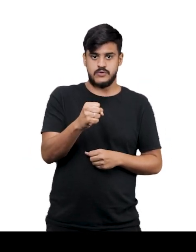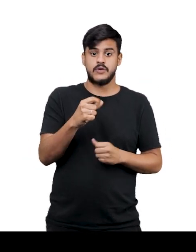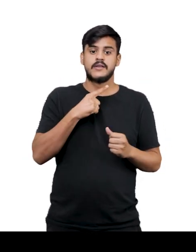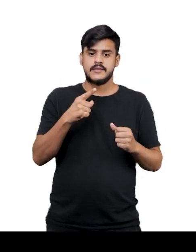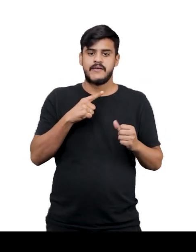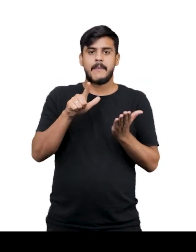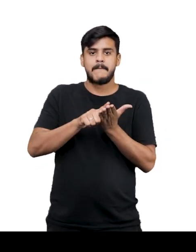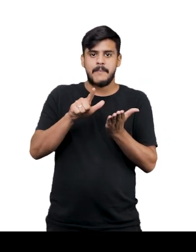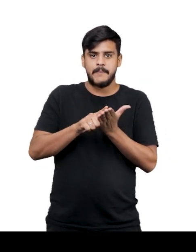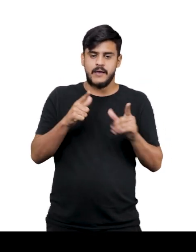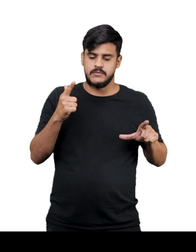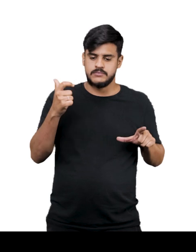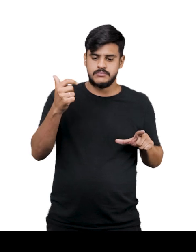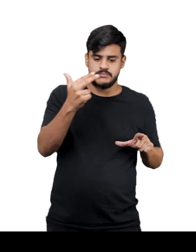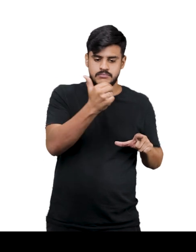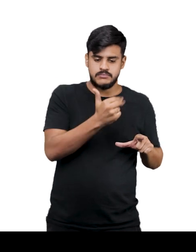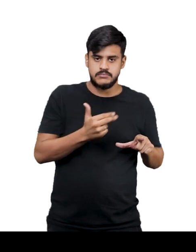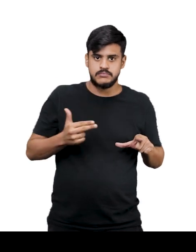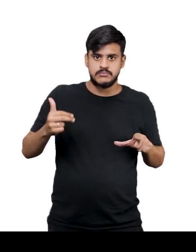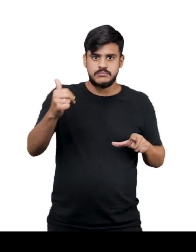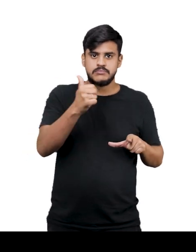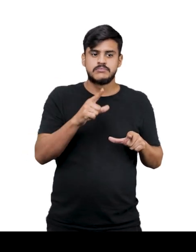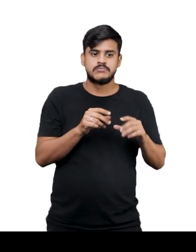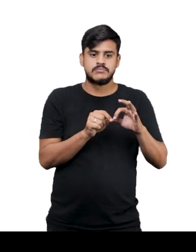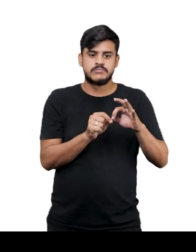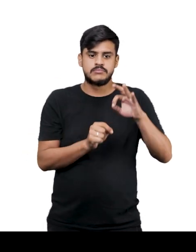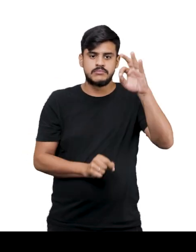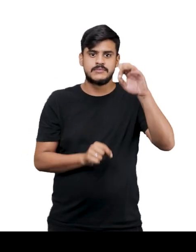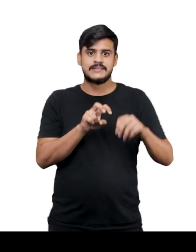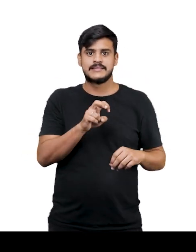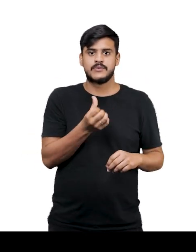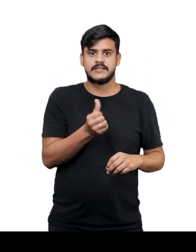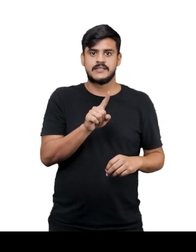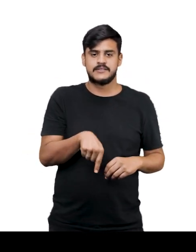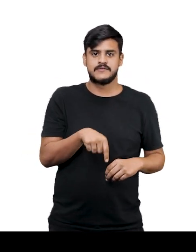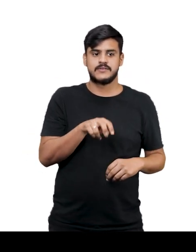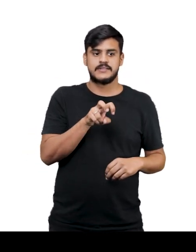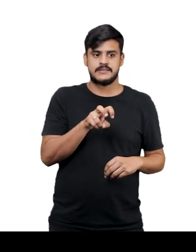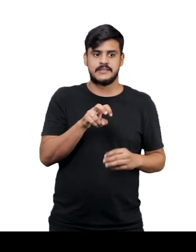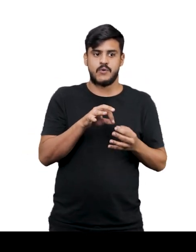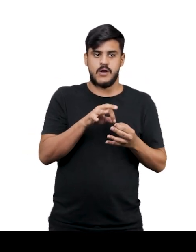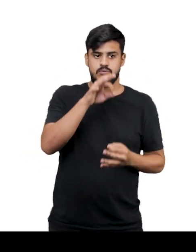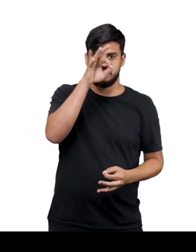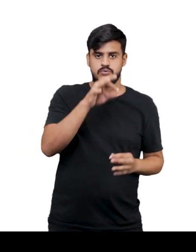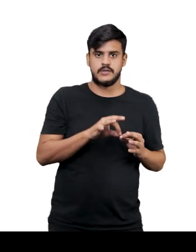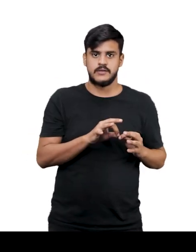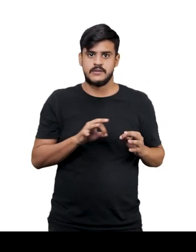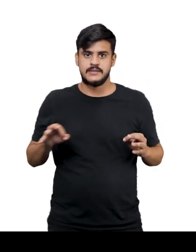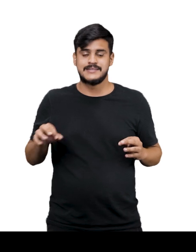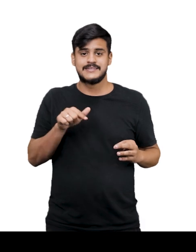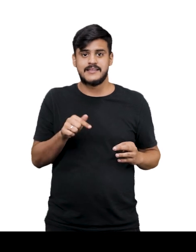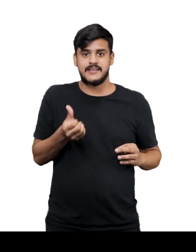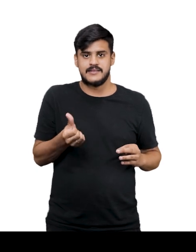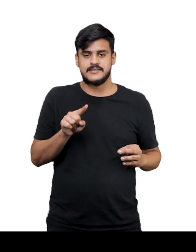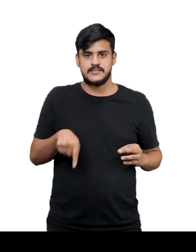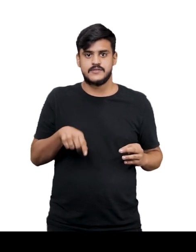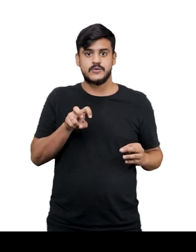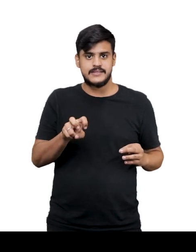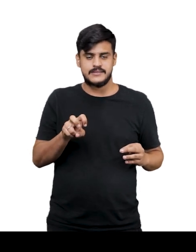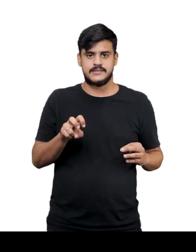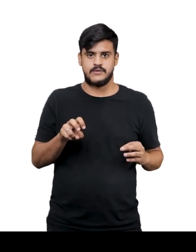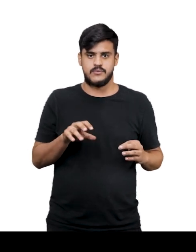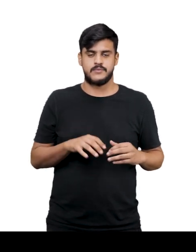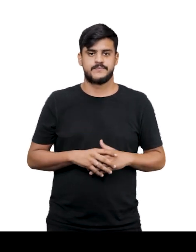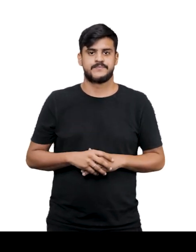1968. Uma aquarela em nanquim sobre papel, que mede aproximadamente 56,5 de altura